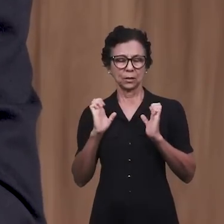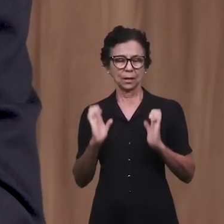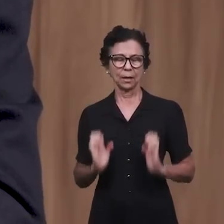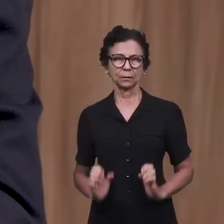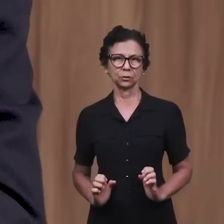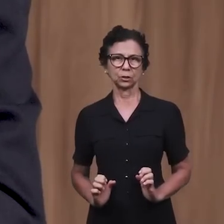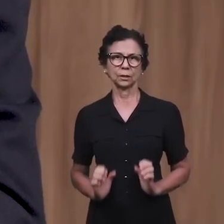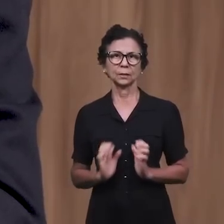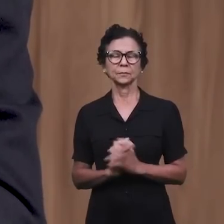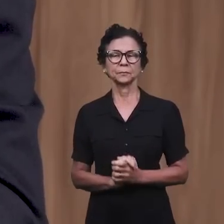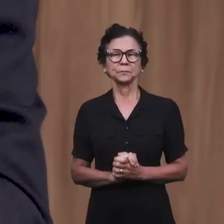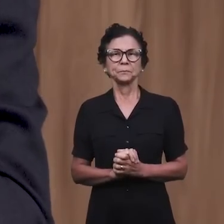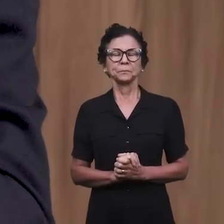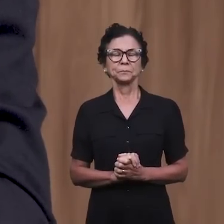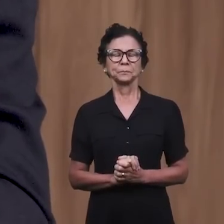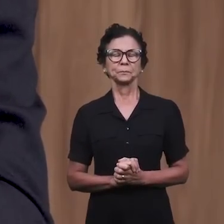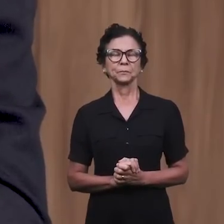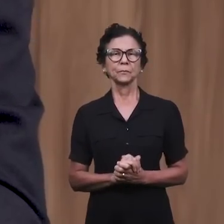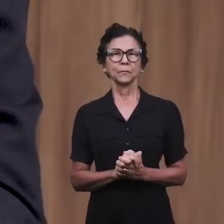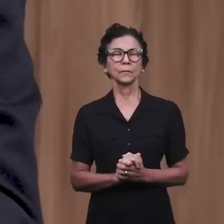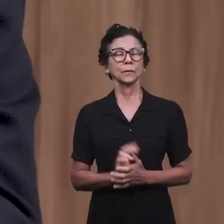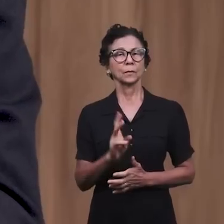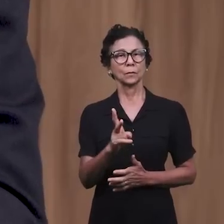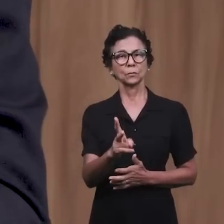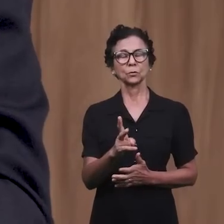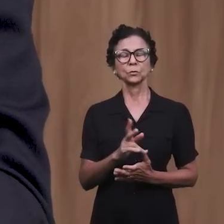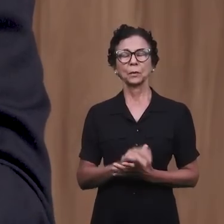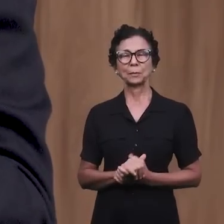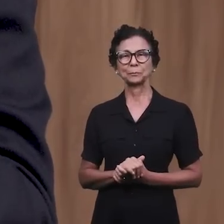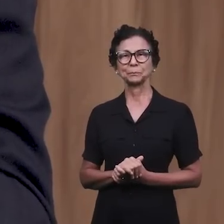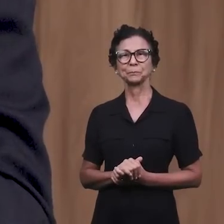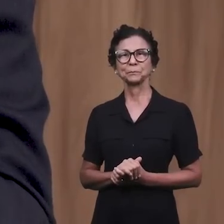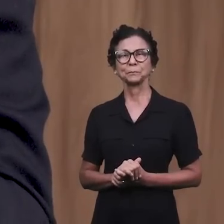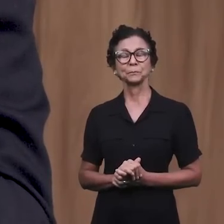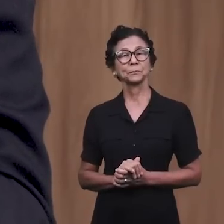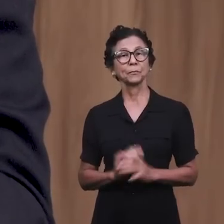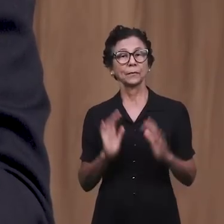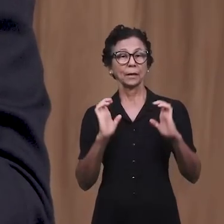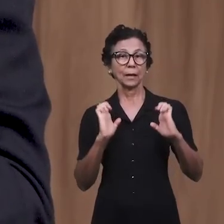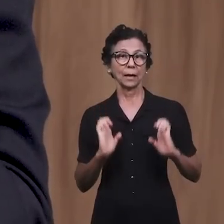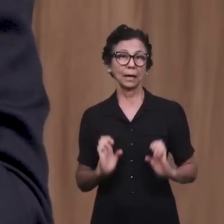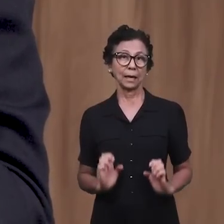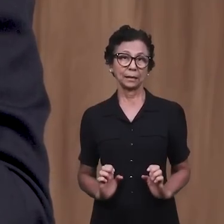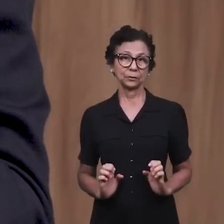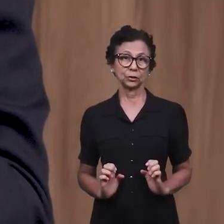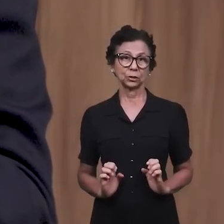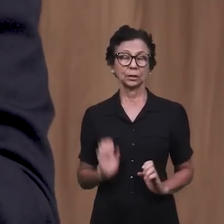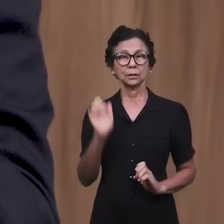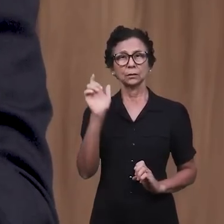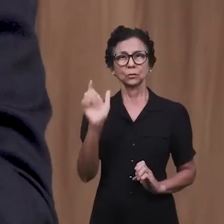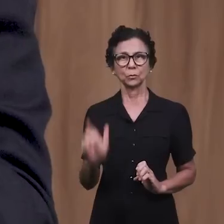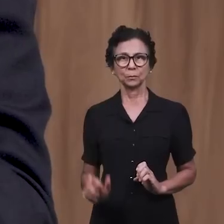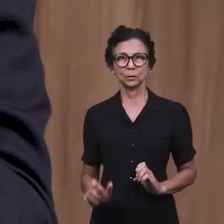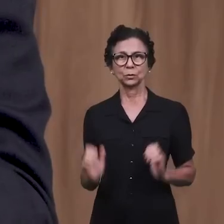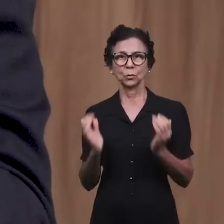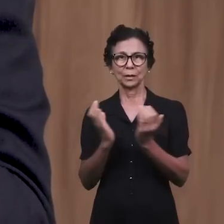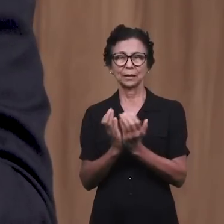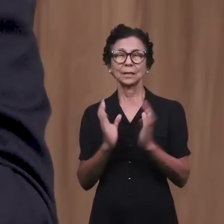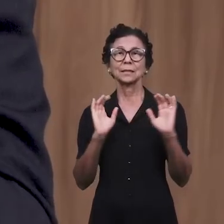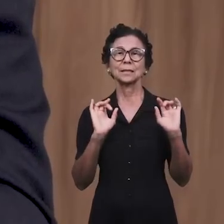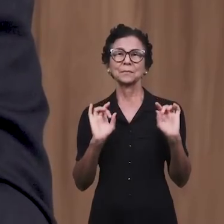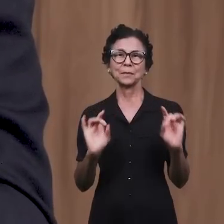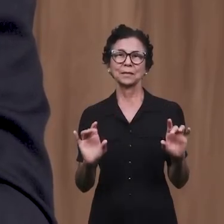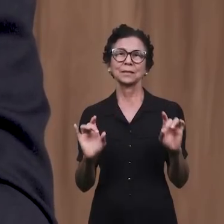já iniciamos e vamos dar continuidade à questão ética na vida de um crente muito especial, que é